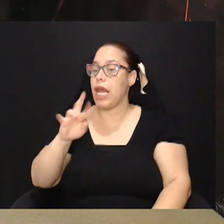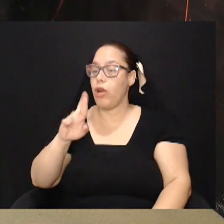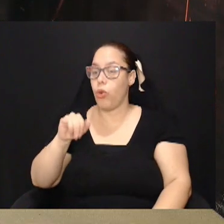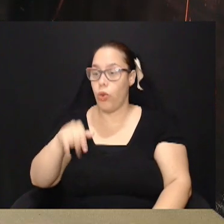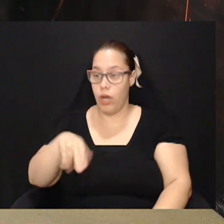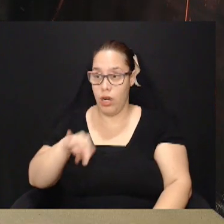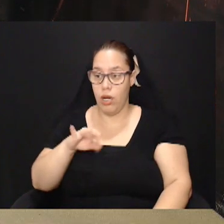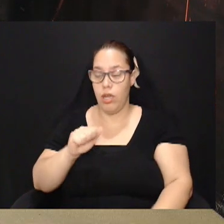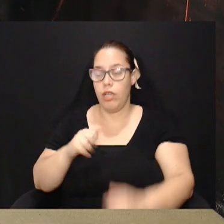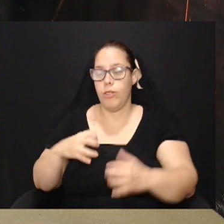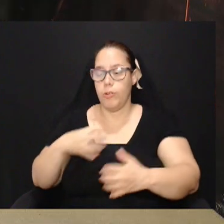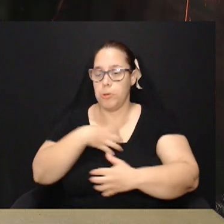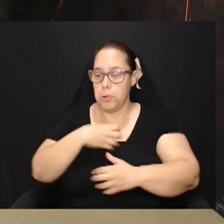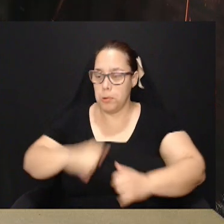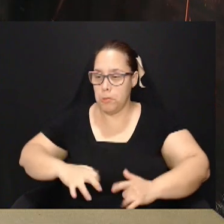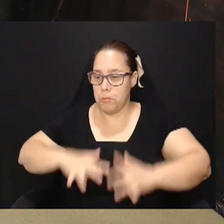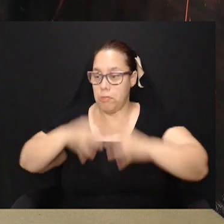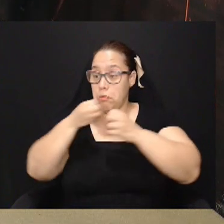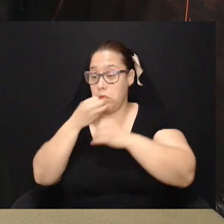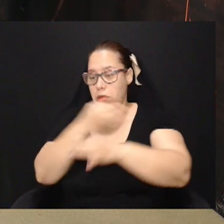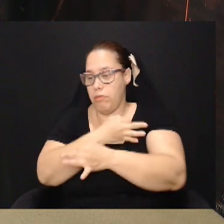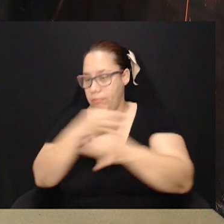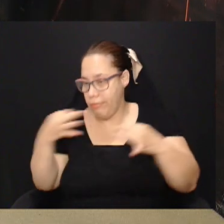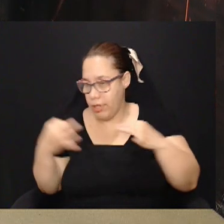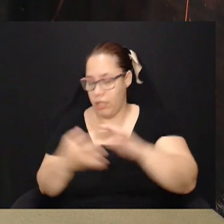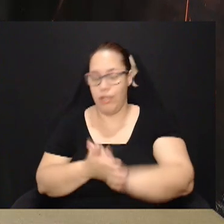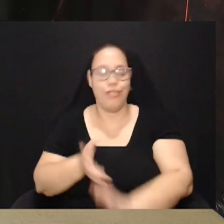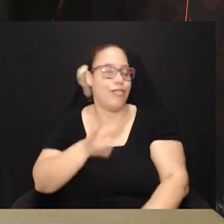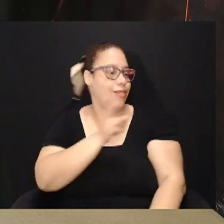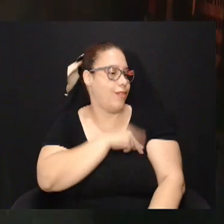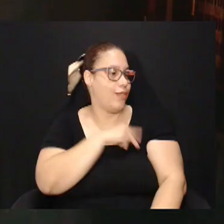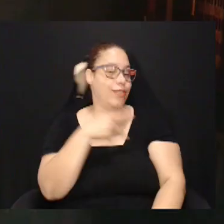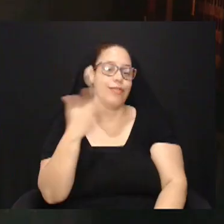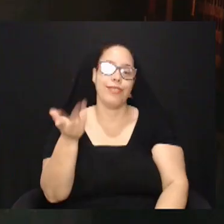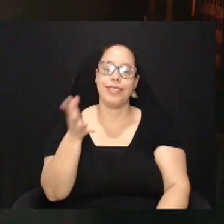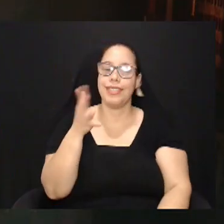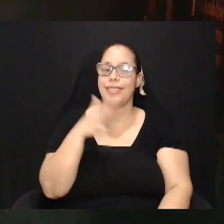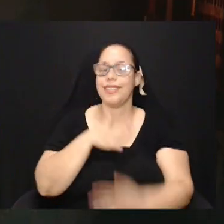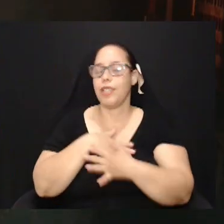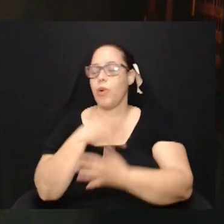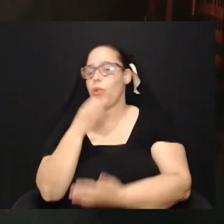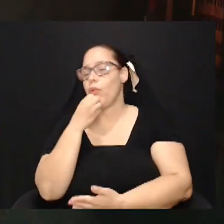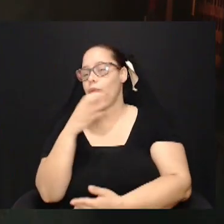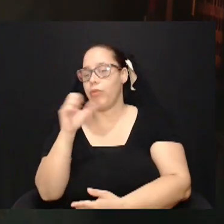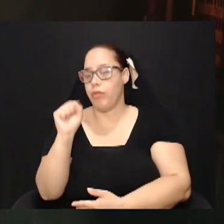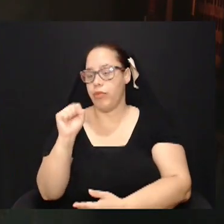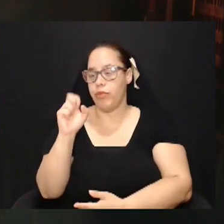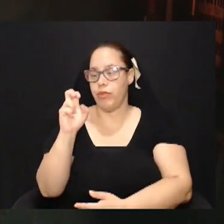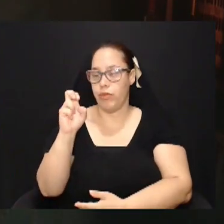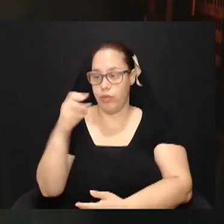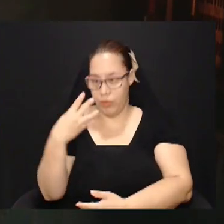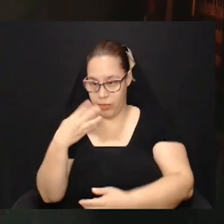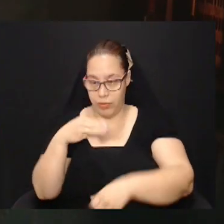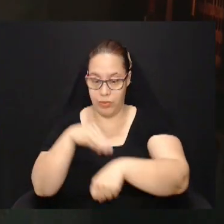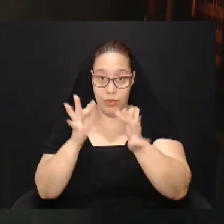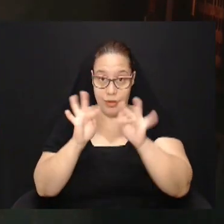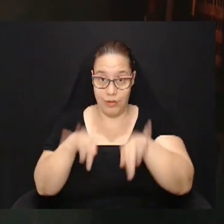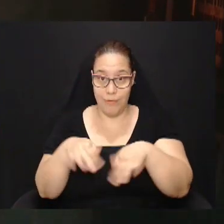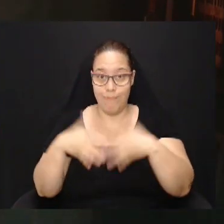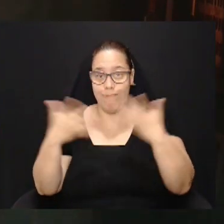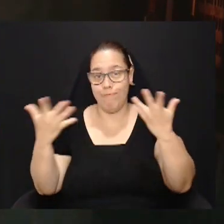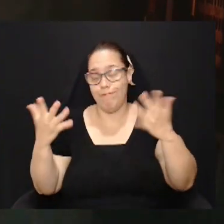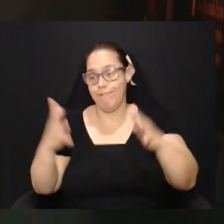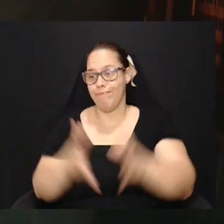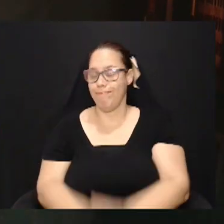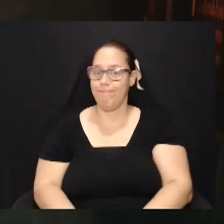sensação de bem-estar. Exatamente. Uau, olha só que delícia, né? Agora 8h54, vamos encerrar? Então tá